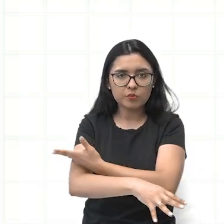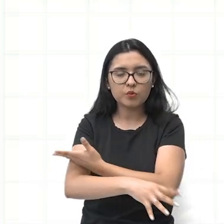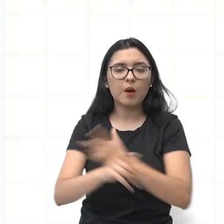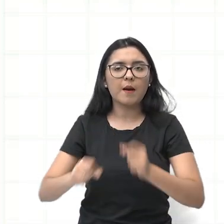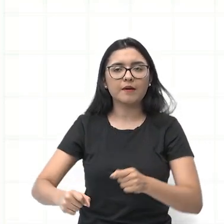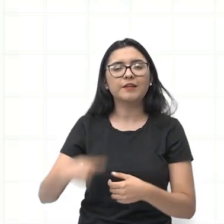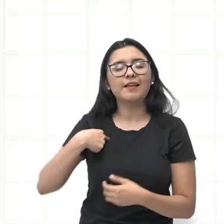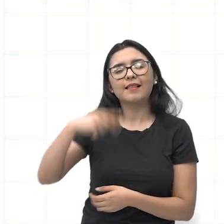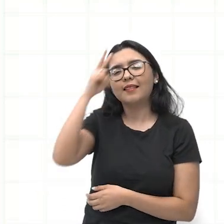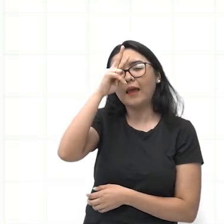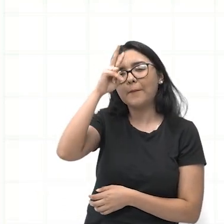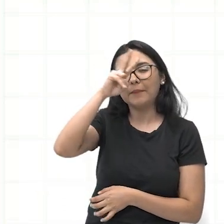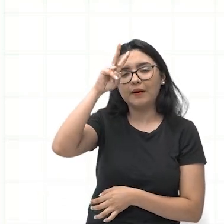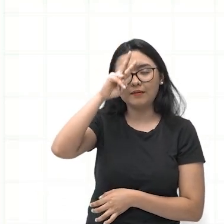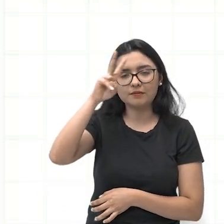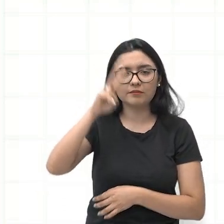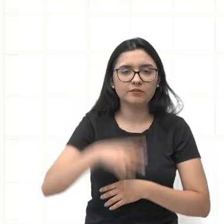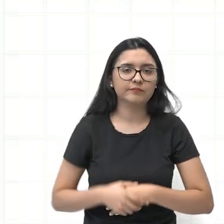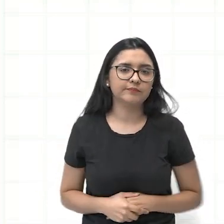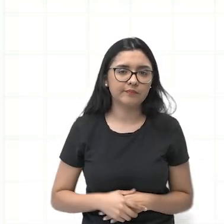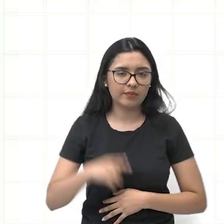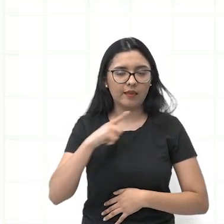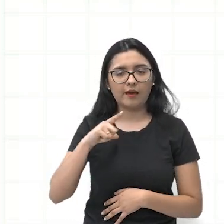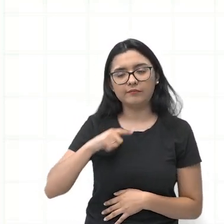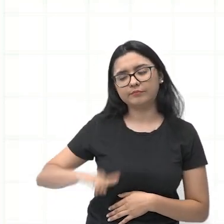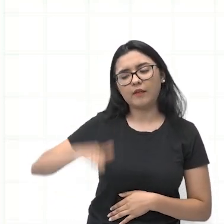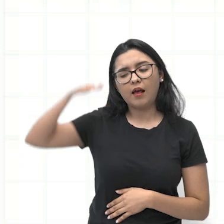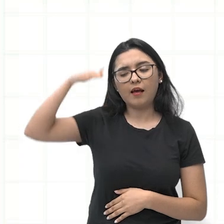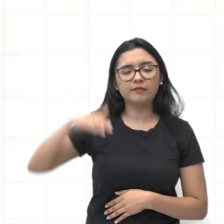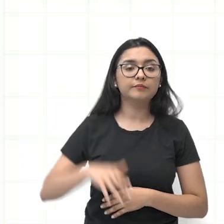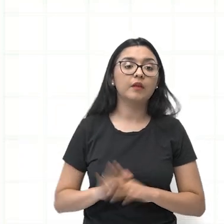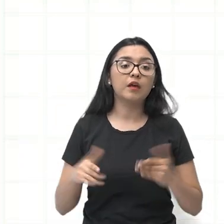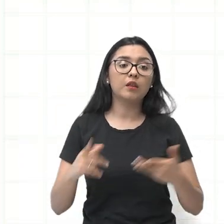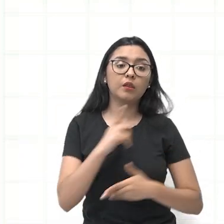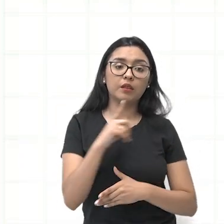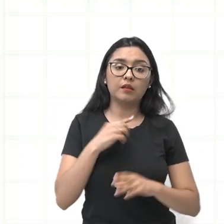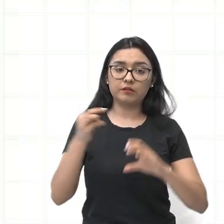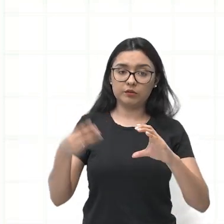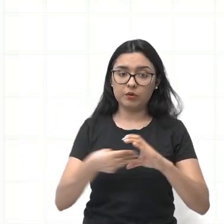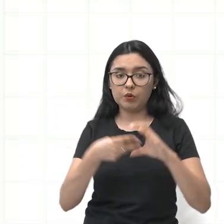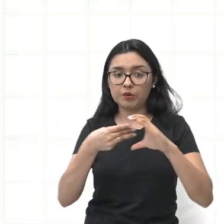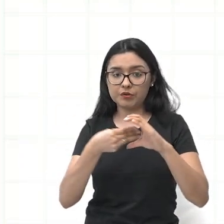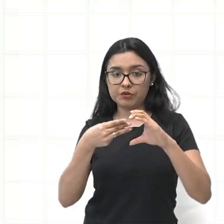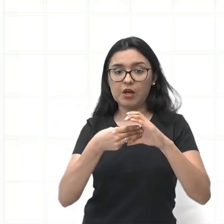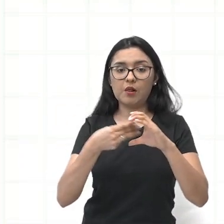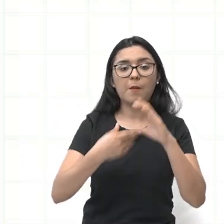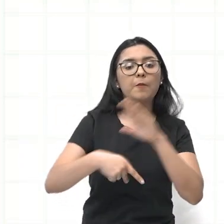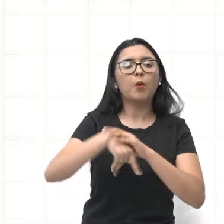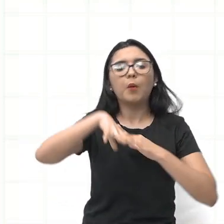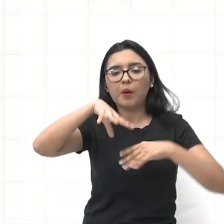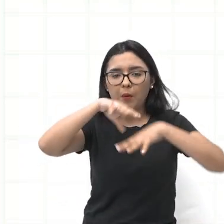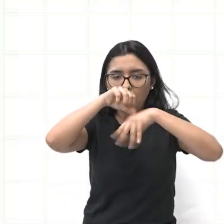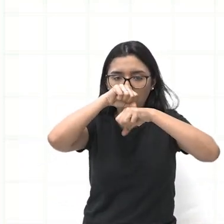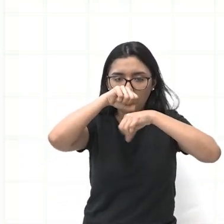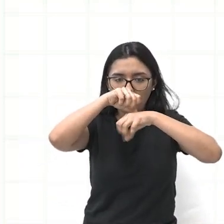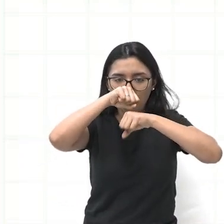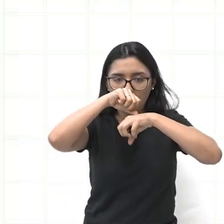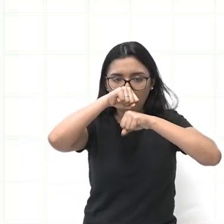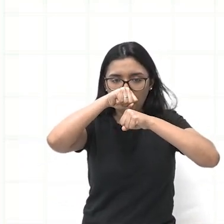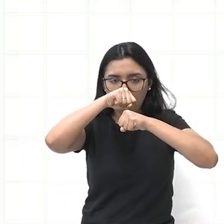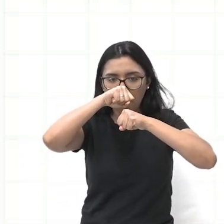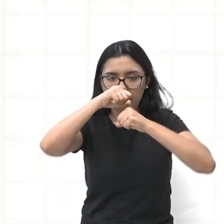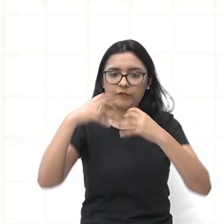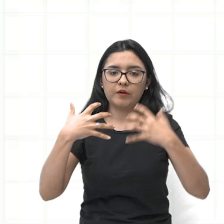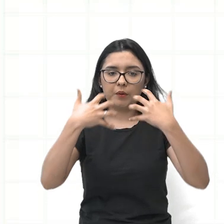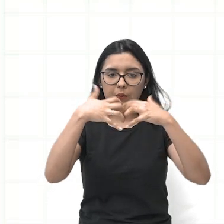chama de memória afetiva, certo? Então, nós temos as células olfativas que ficam ao